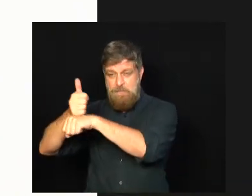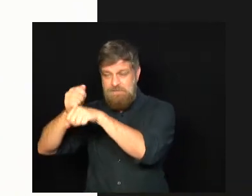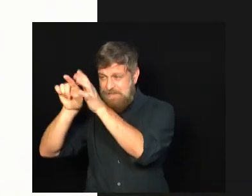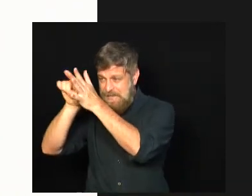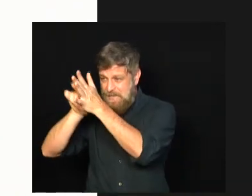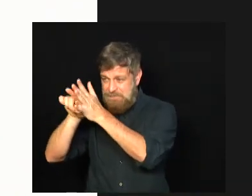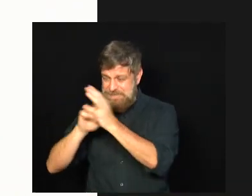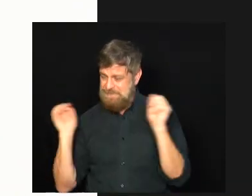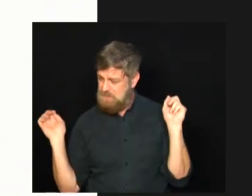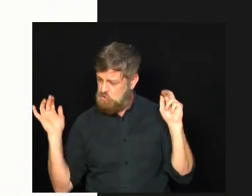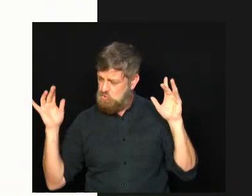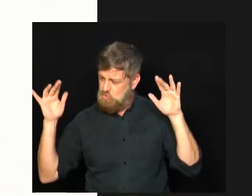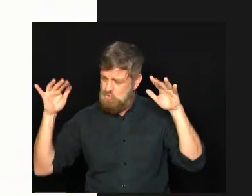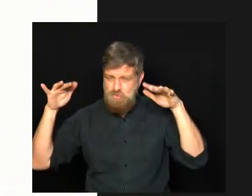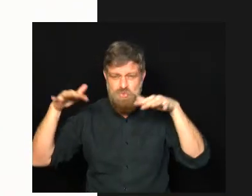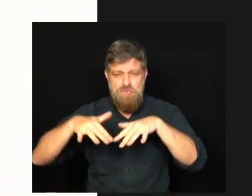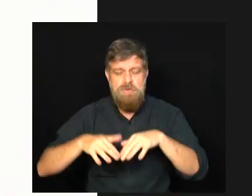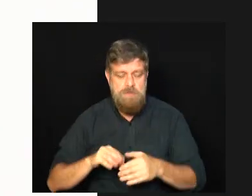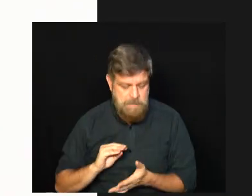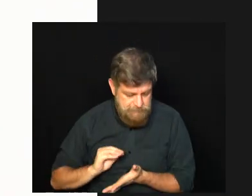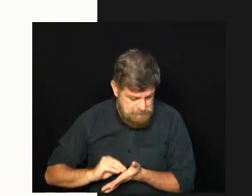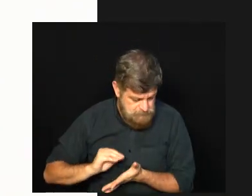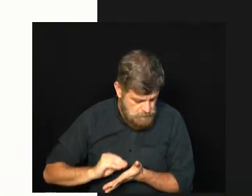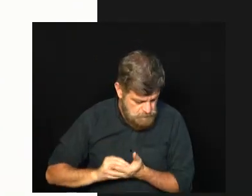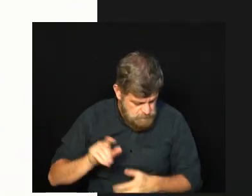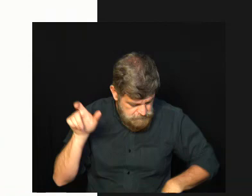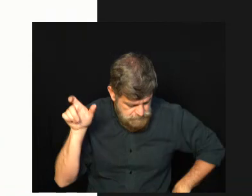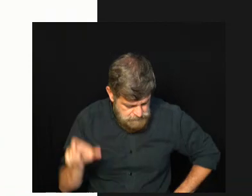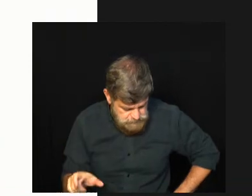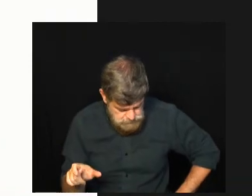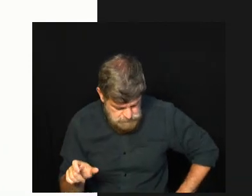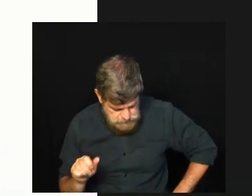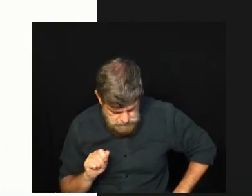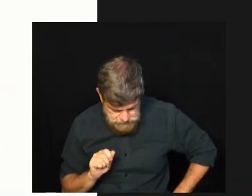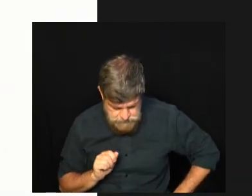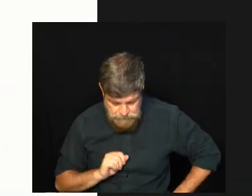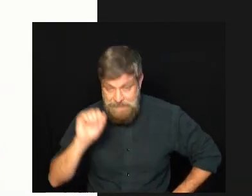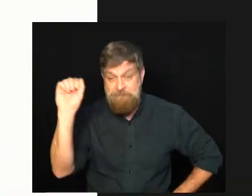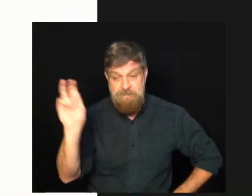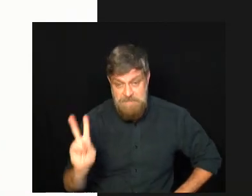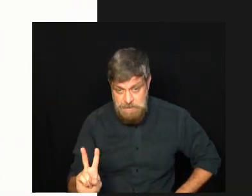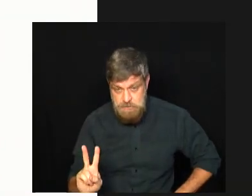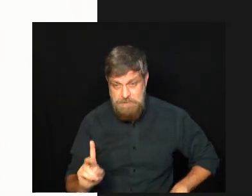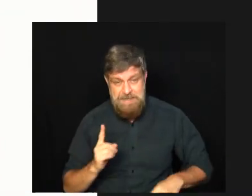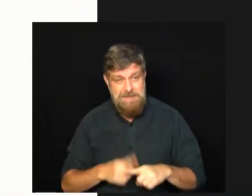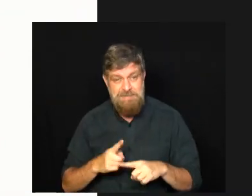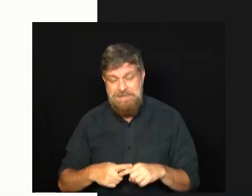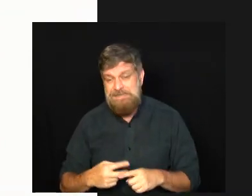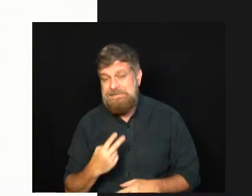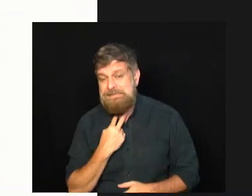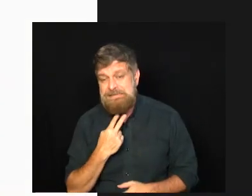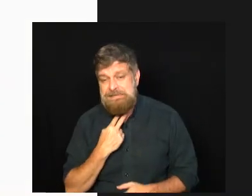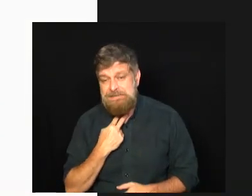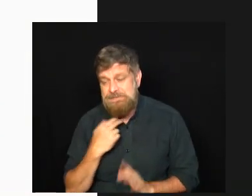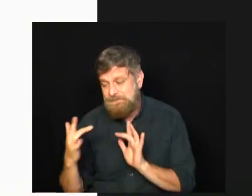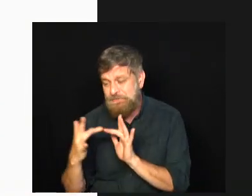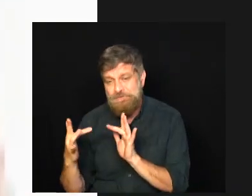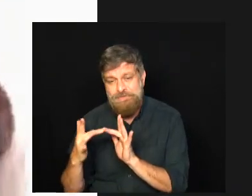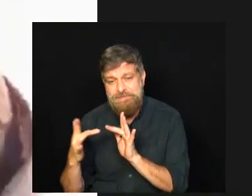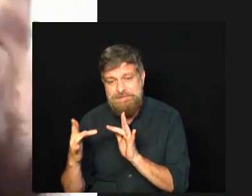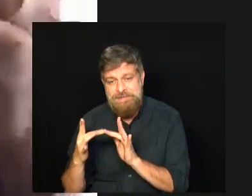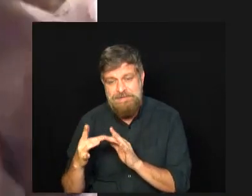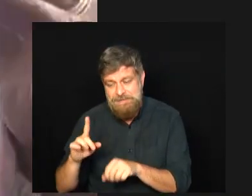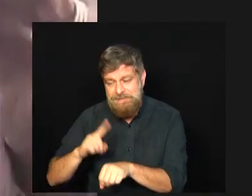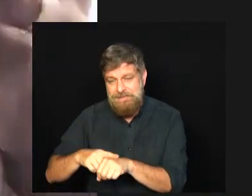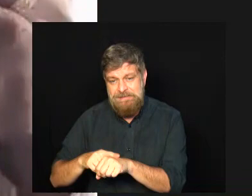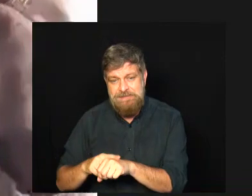vieram, só faltou gente da Venezuela, porque eu não pude manter contato. Naquele tempo